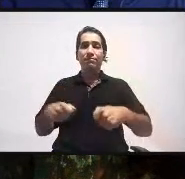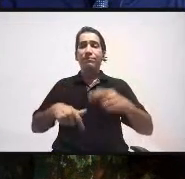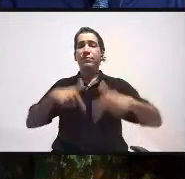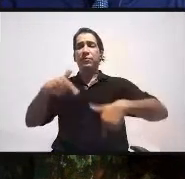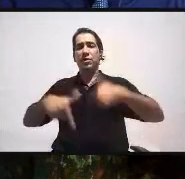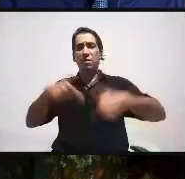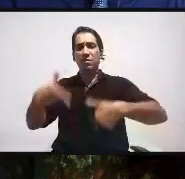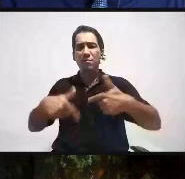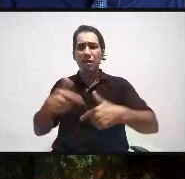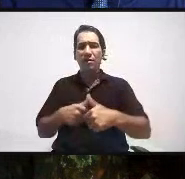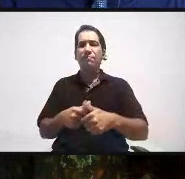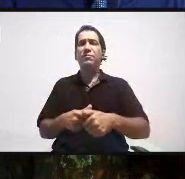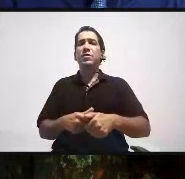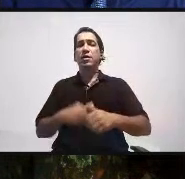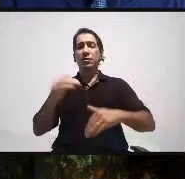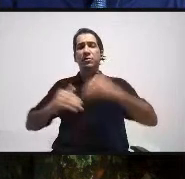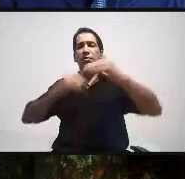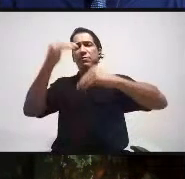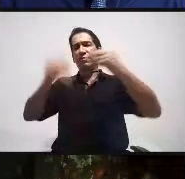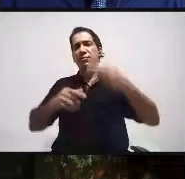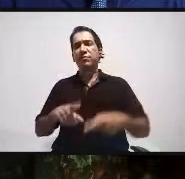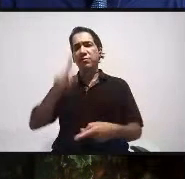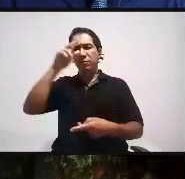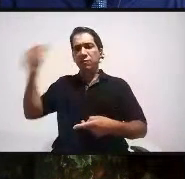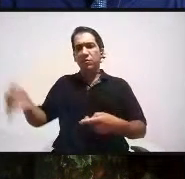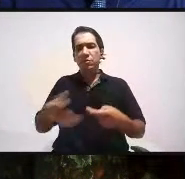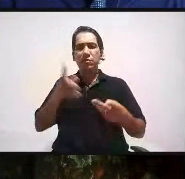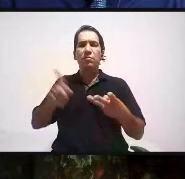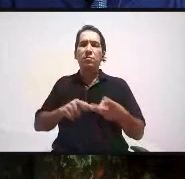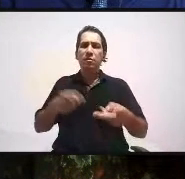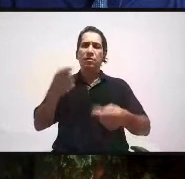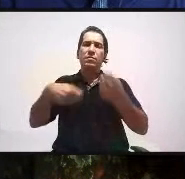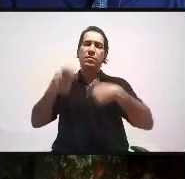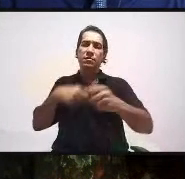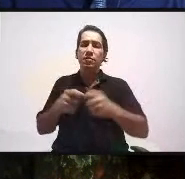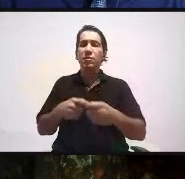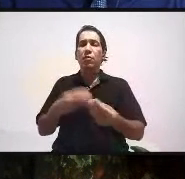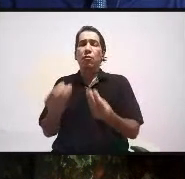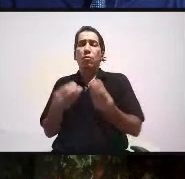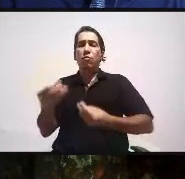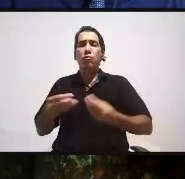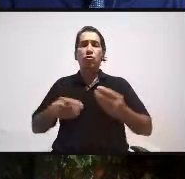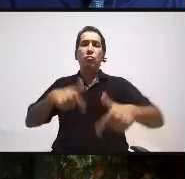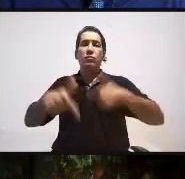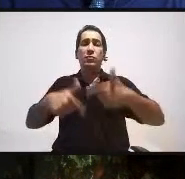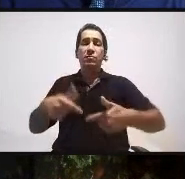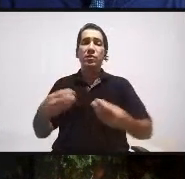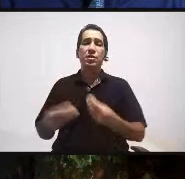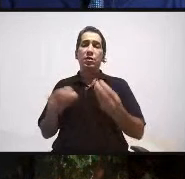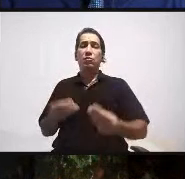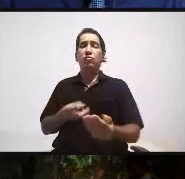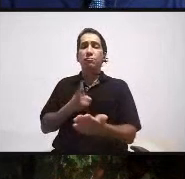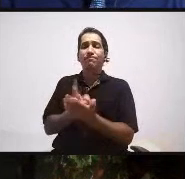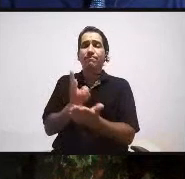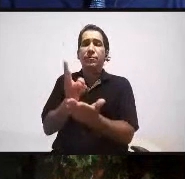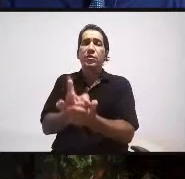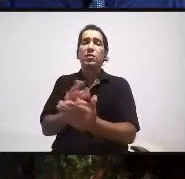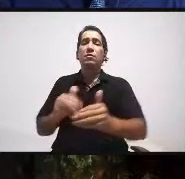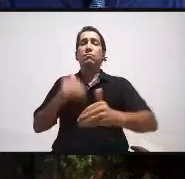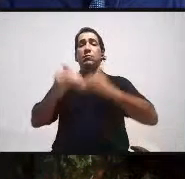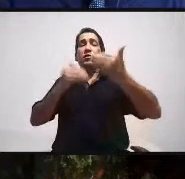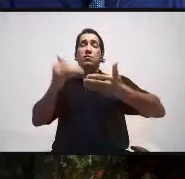e inovação, e quais as soluções e quais caminhos vocês vão encontrar para enfrentar tudo que nós enfrentamos hoje. Então, nada mais oportuno que um evento desse